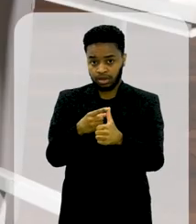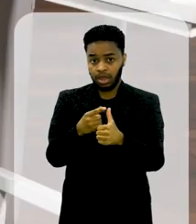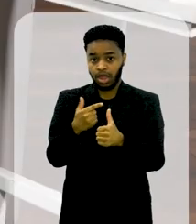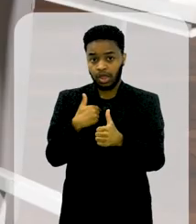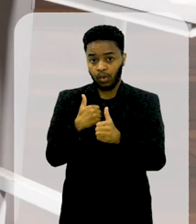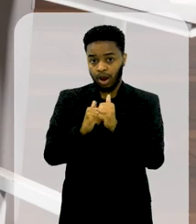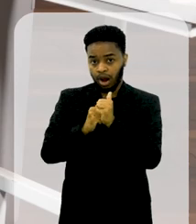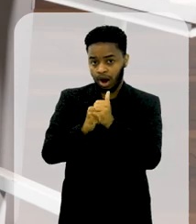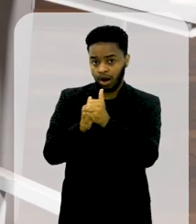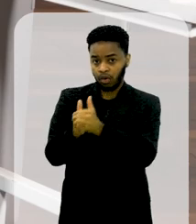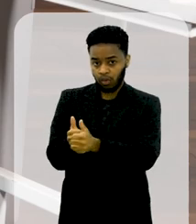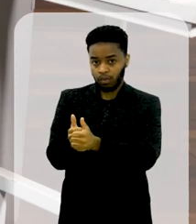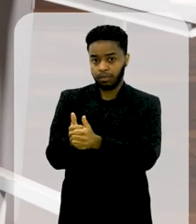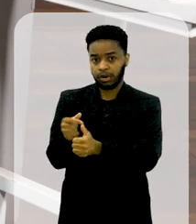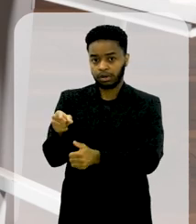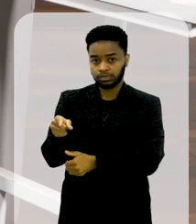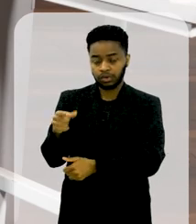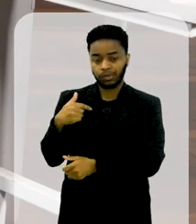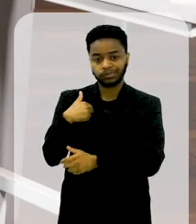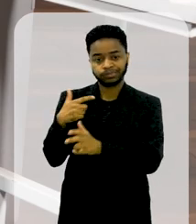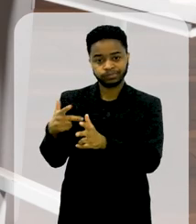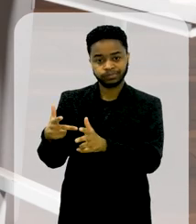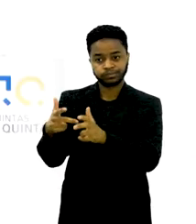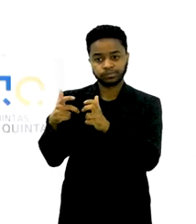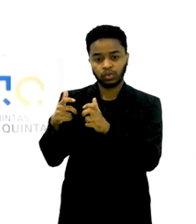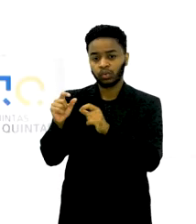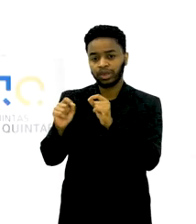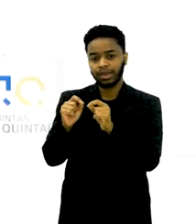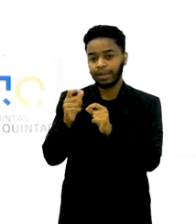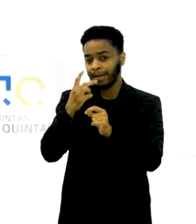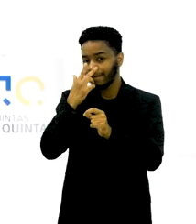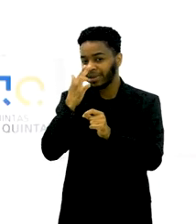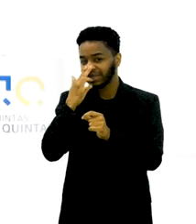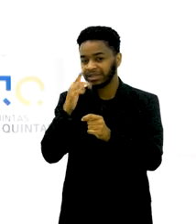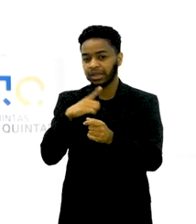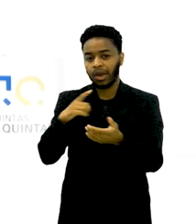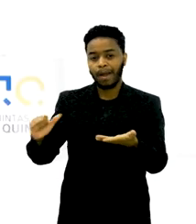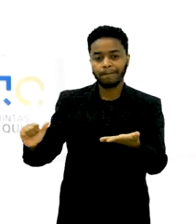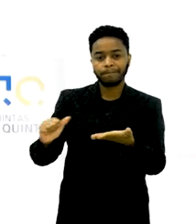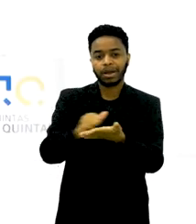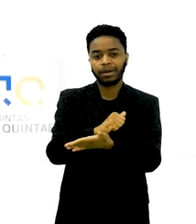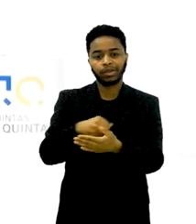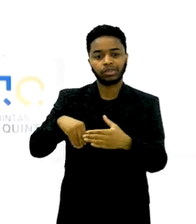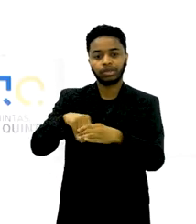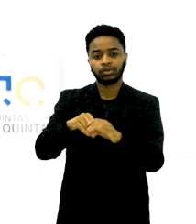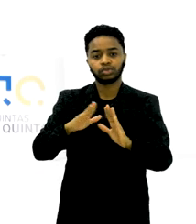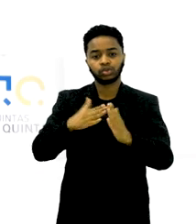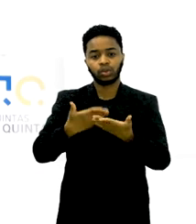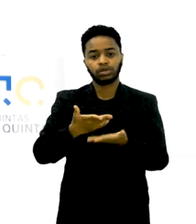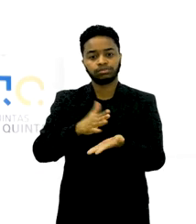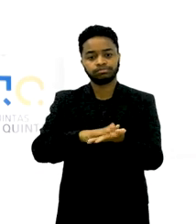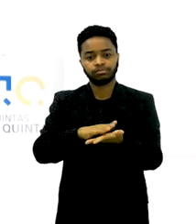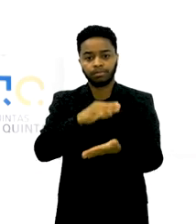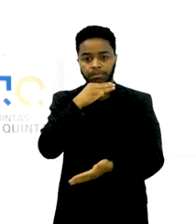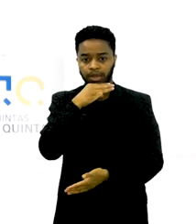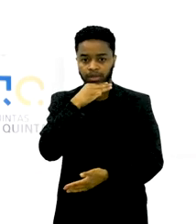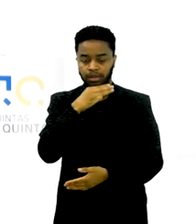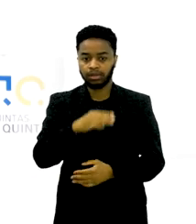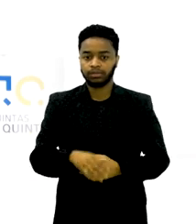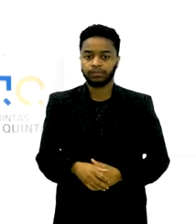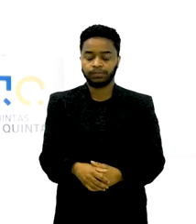vou acompanhando e um apagamento dentro da mangueira